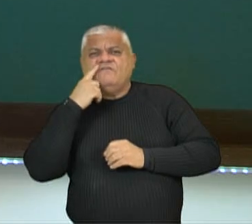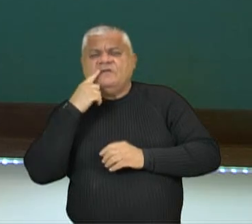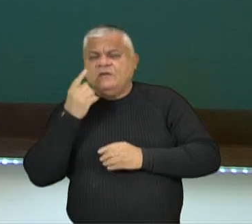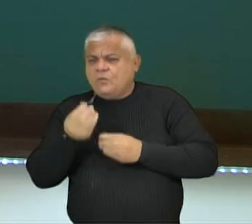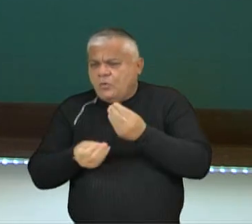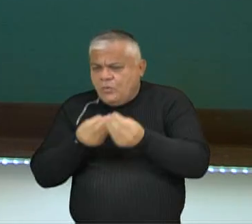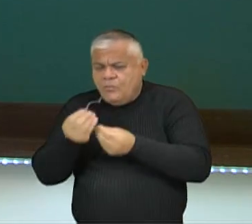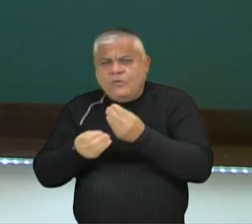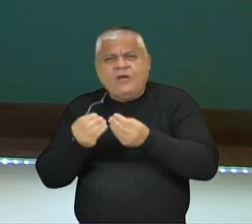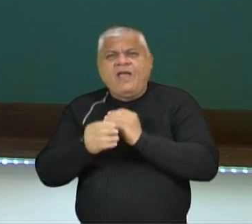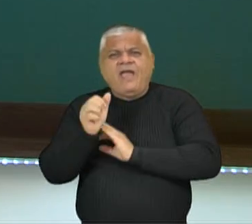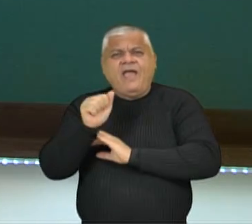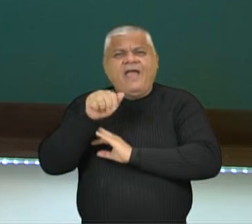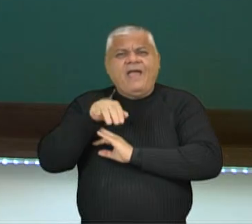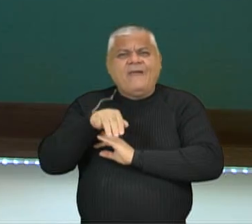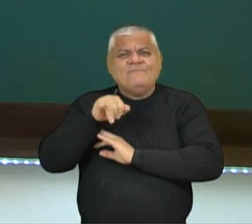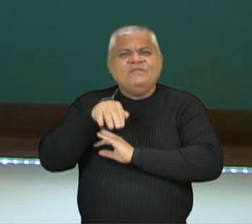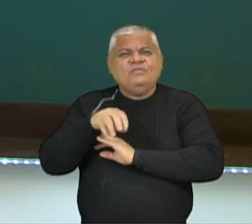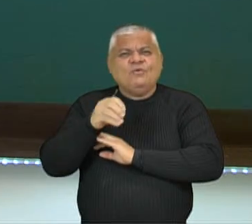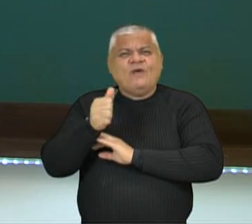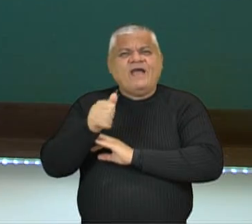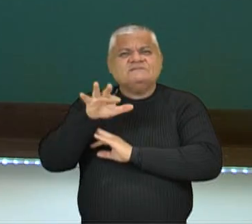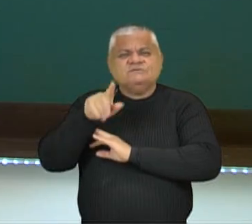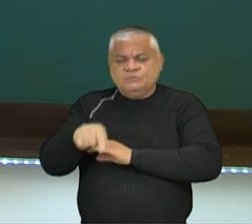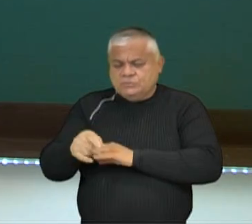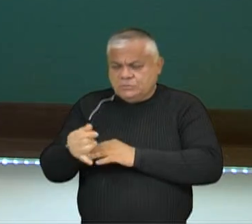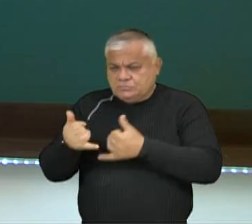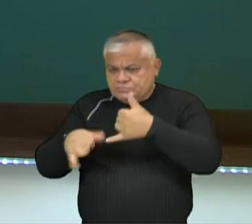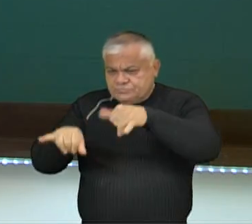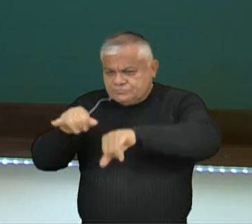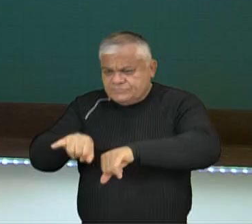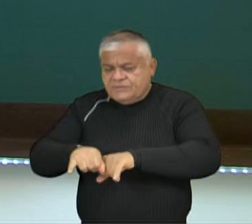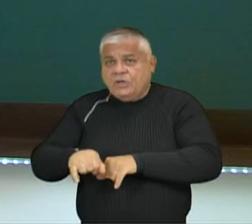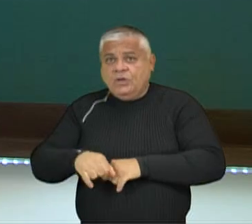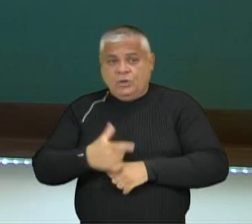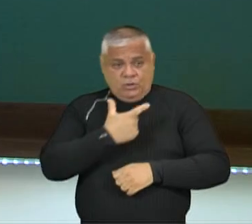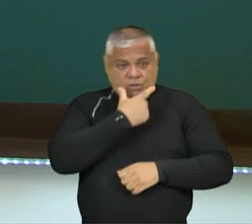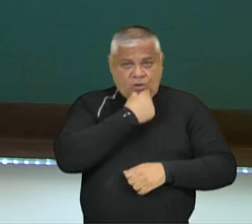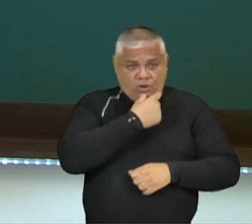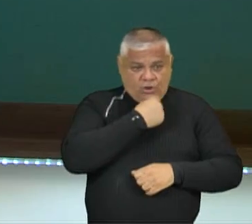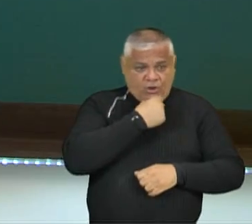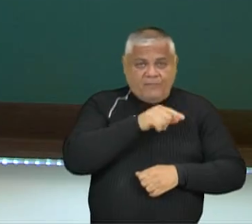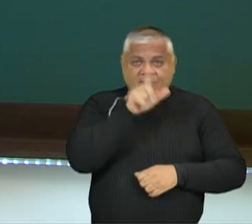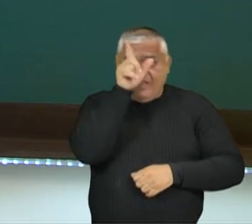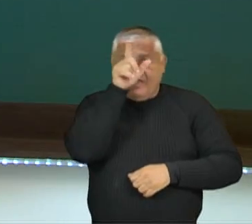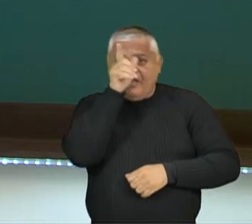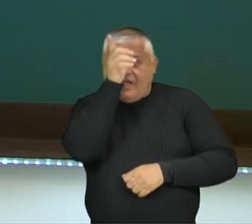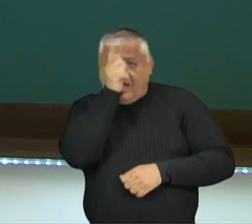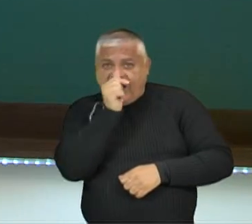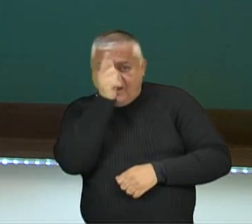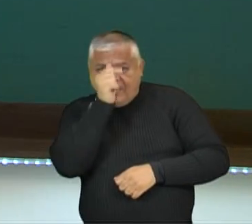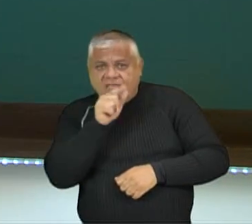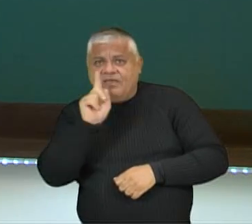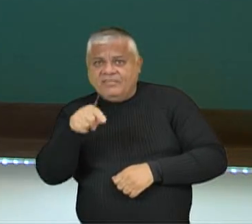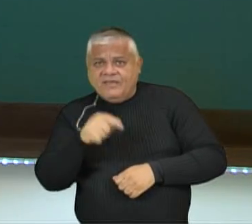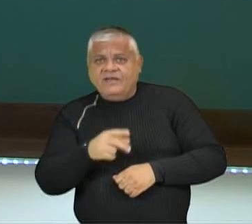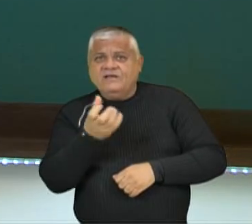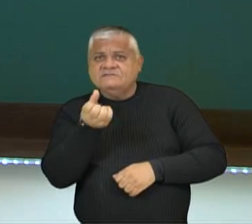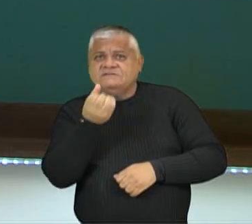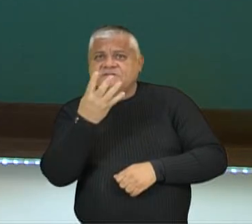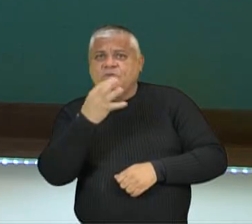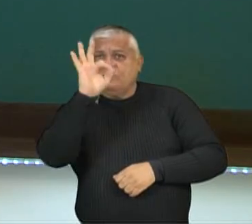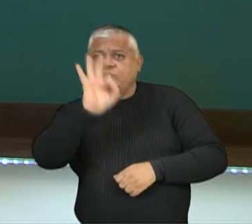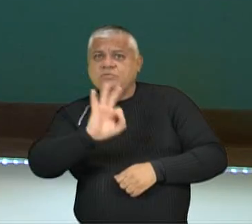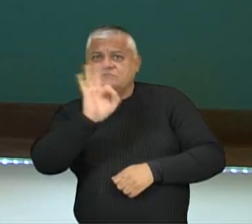aminoácidos dessa proteína, a gente vê que em seres humanos e galinhas, 64% das sequências de aminoácidos